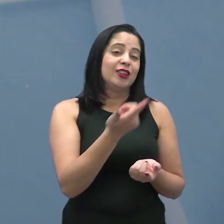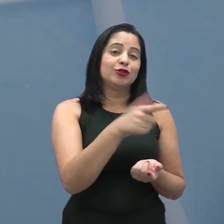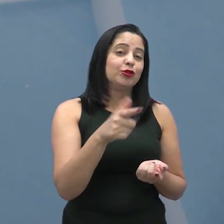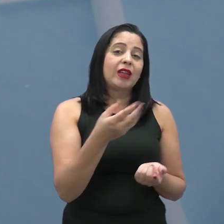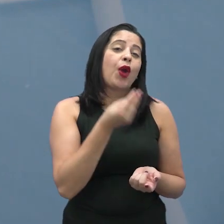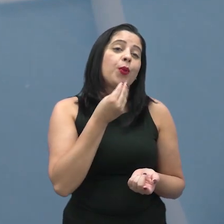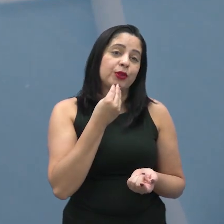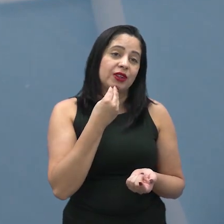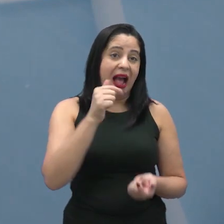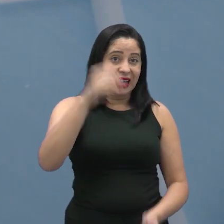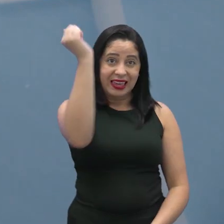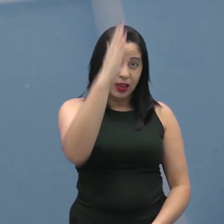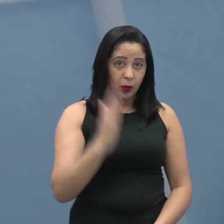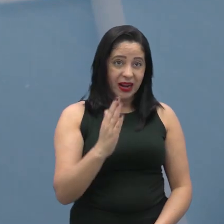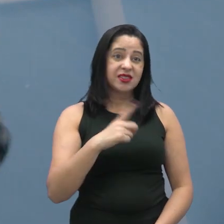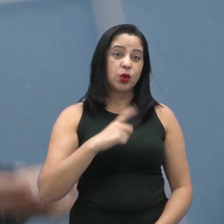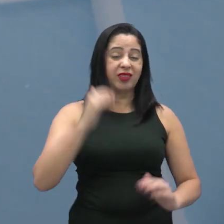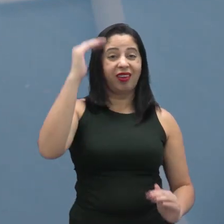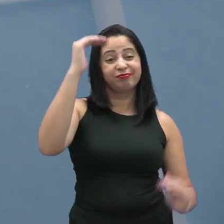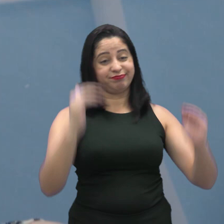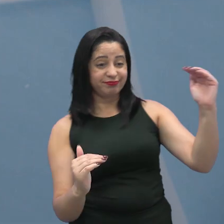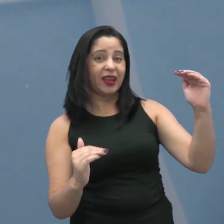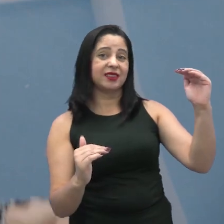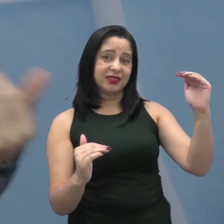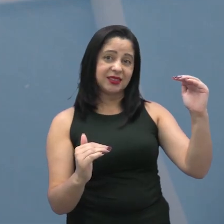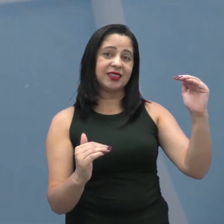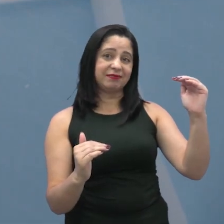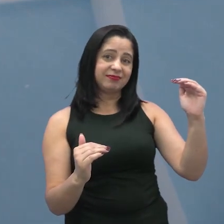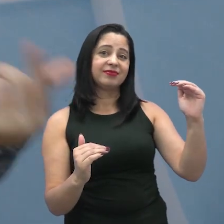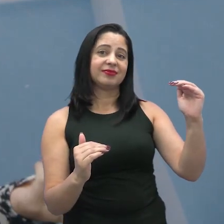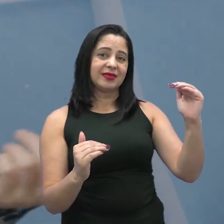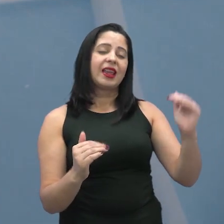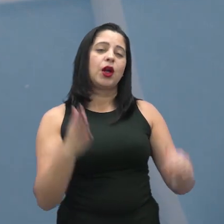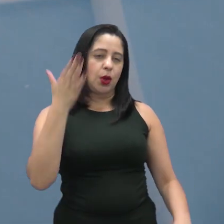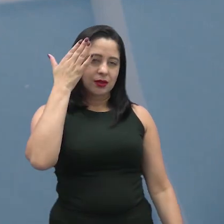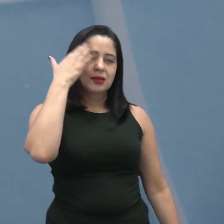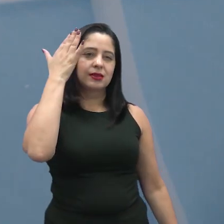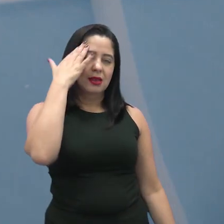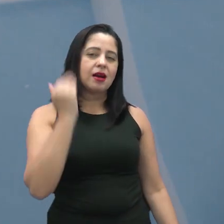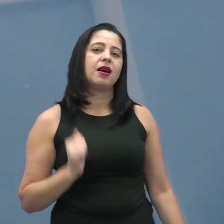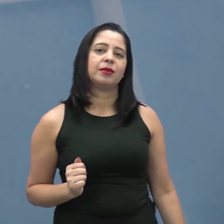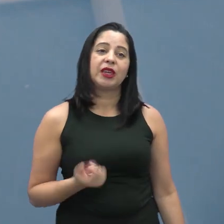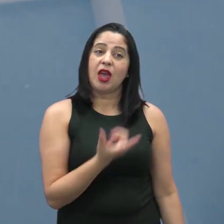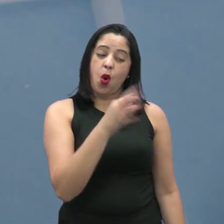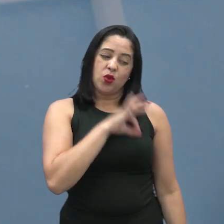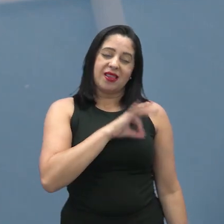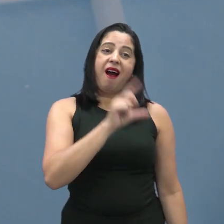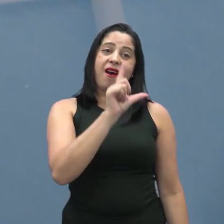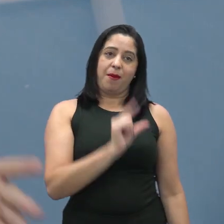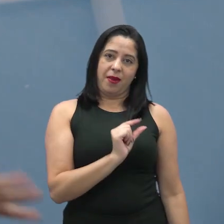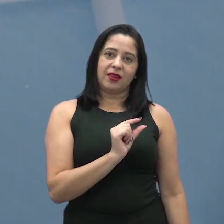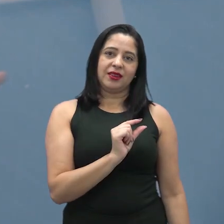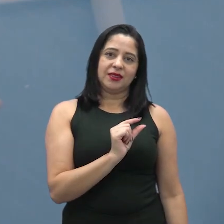Brasil, muitas pessoas acabam ali na pejotização, né, que aí a gente sabe que a renda é bem menor, mas